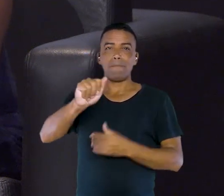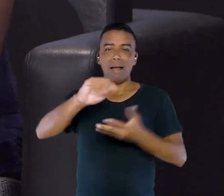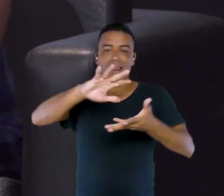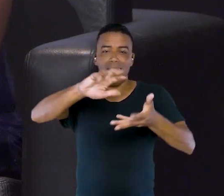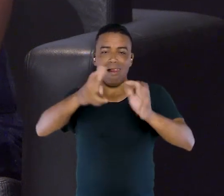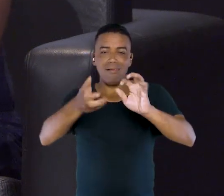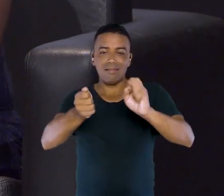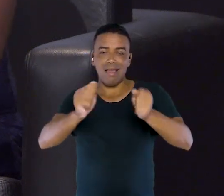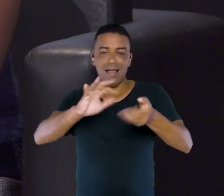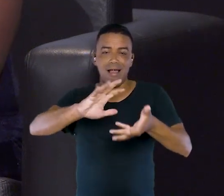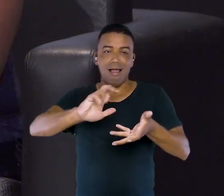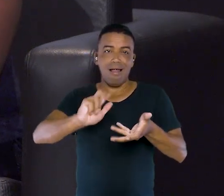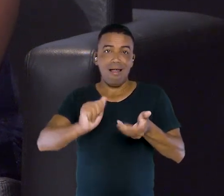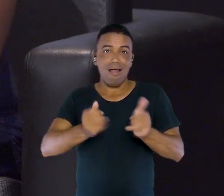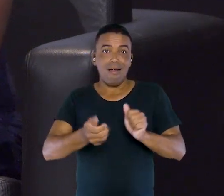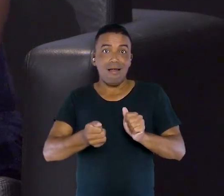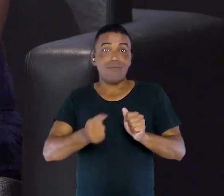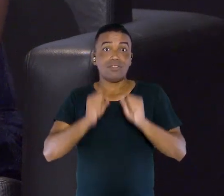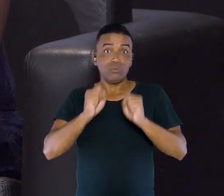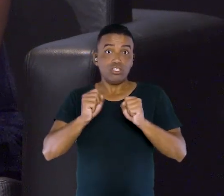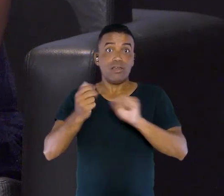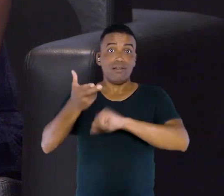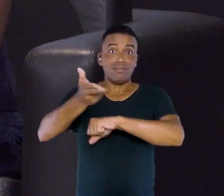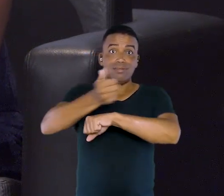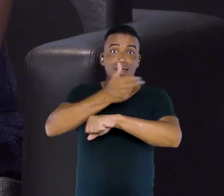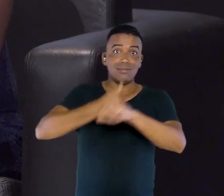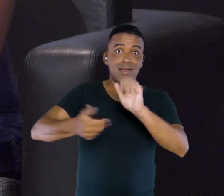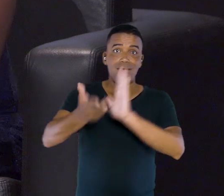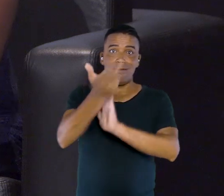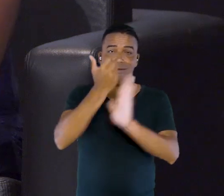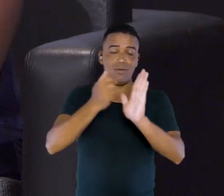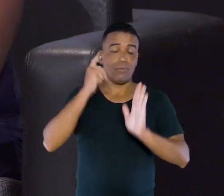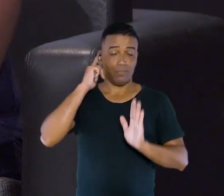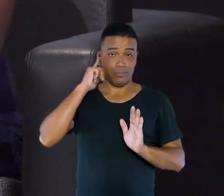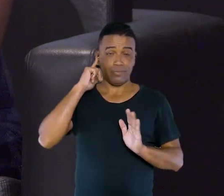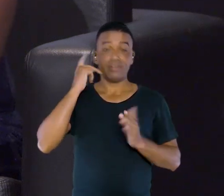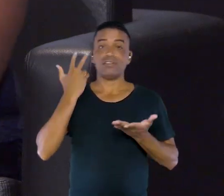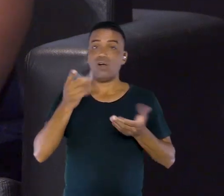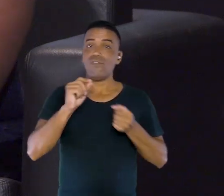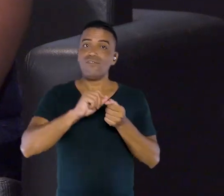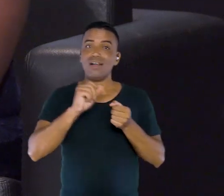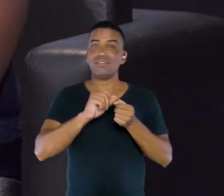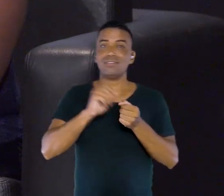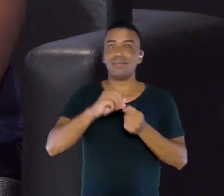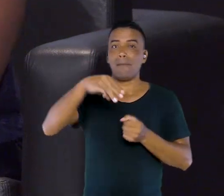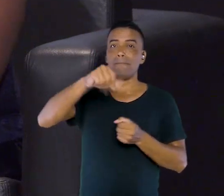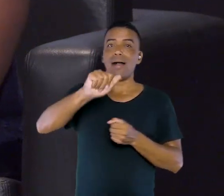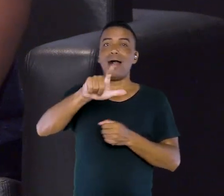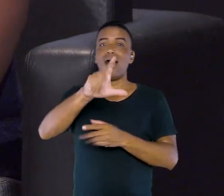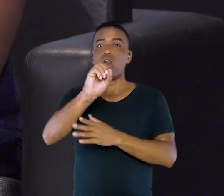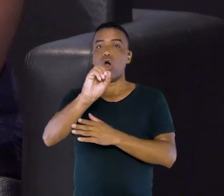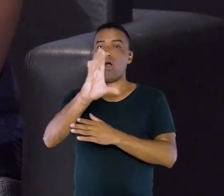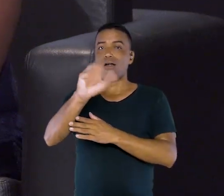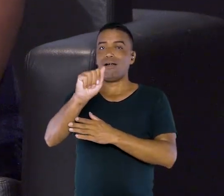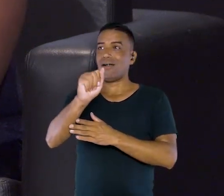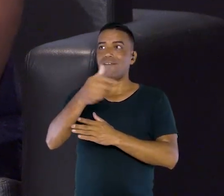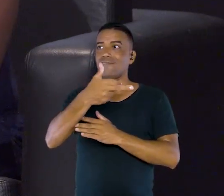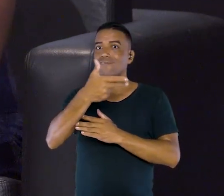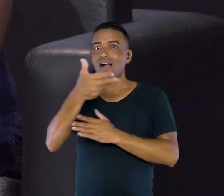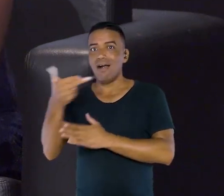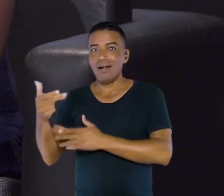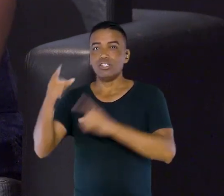fosse uma argila que dá para você desenhar, né? E ele desenhava na maloca dele diversos tipos